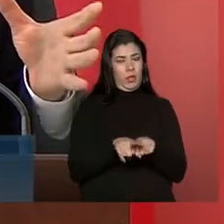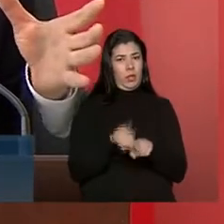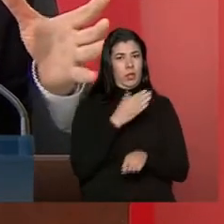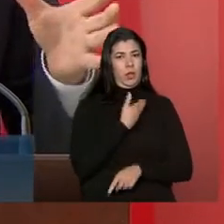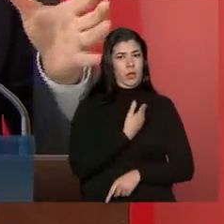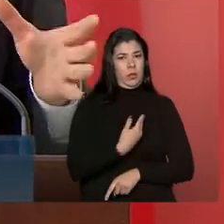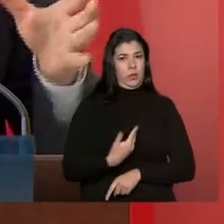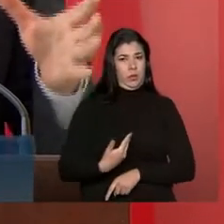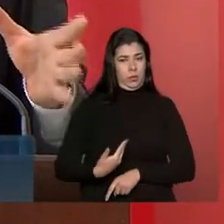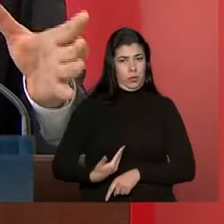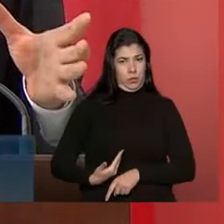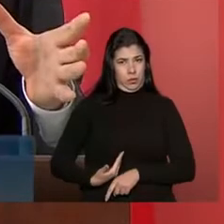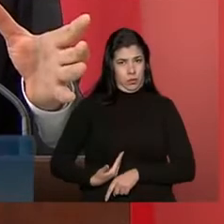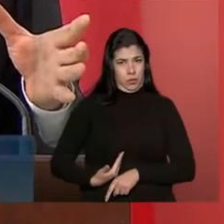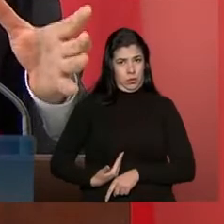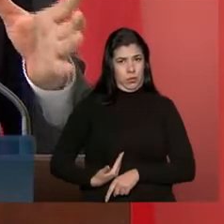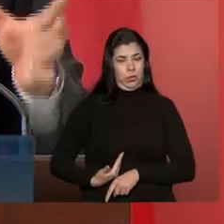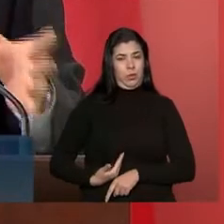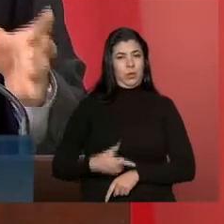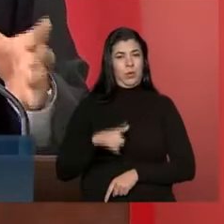governos querem